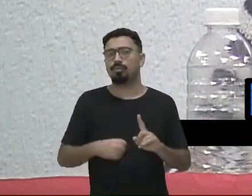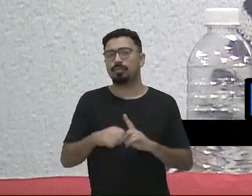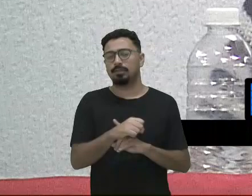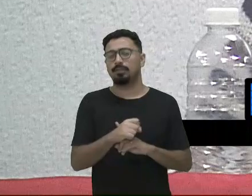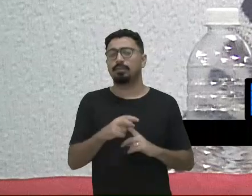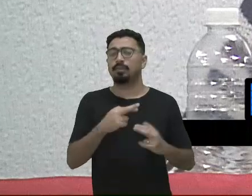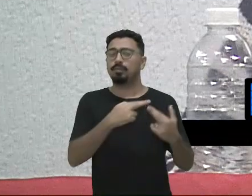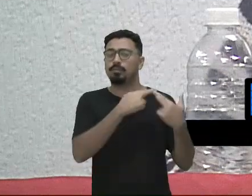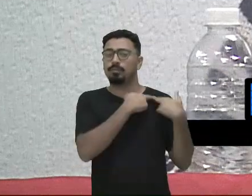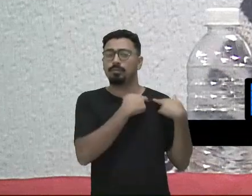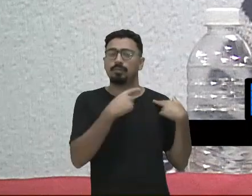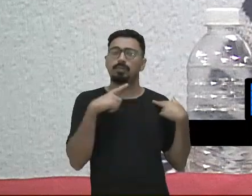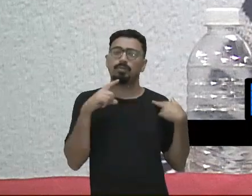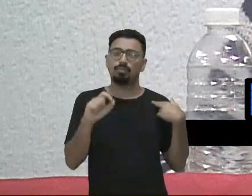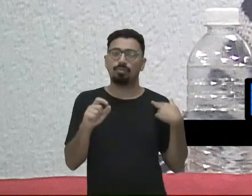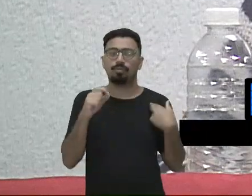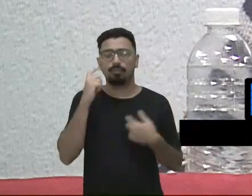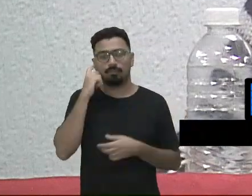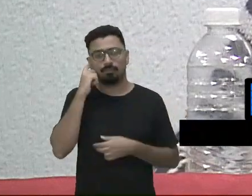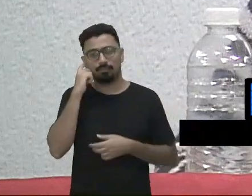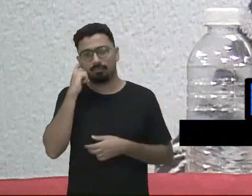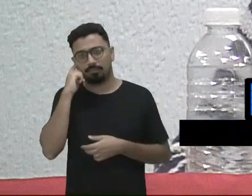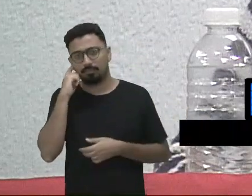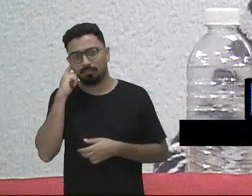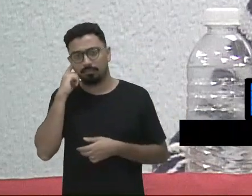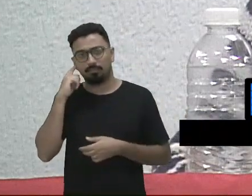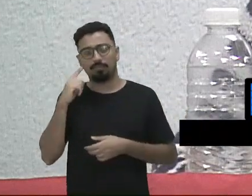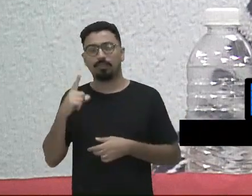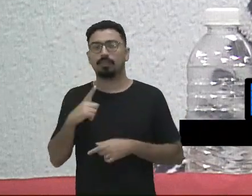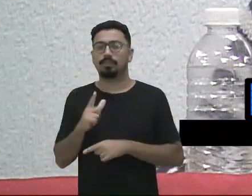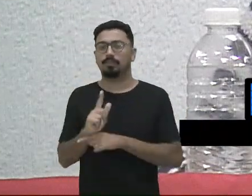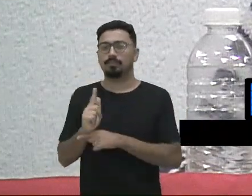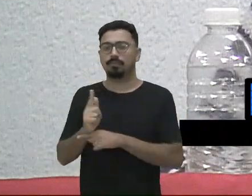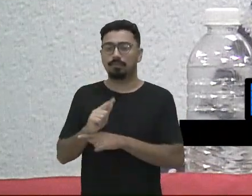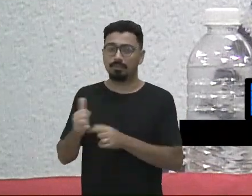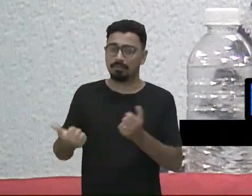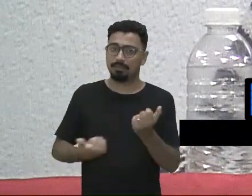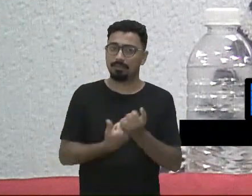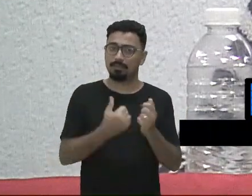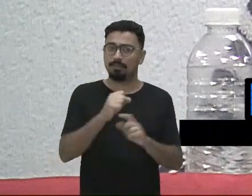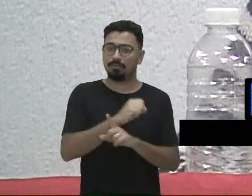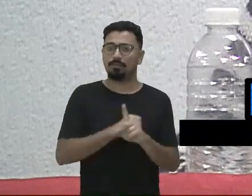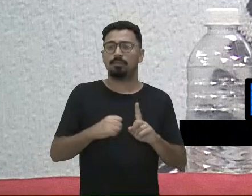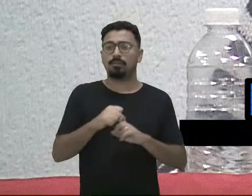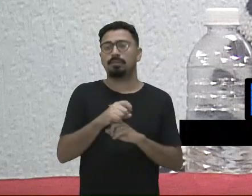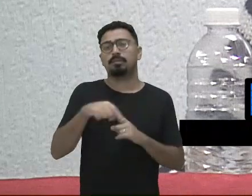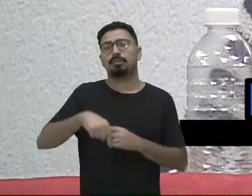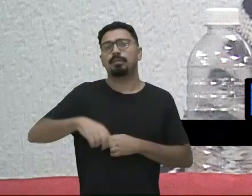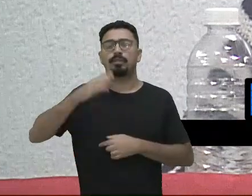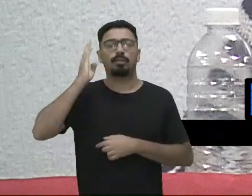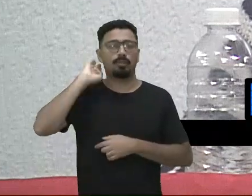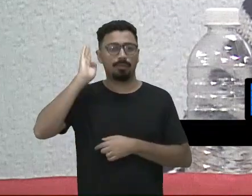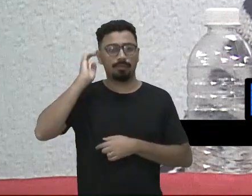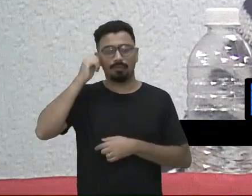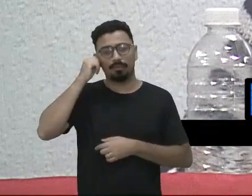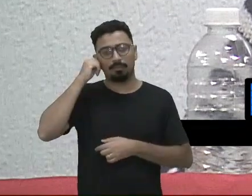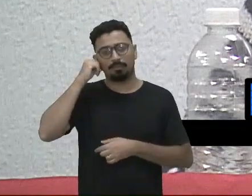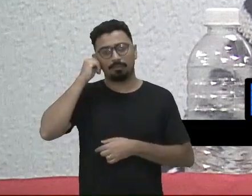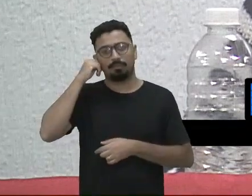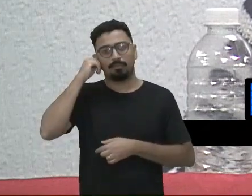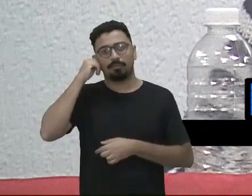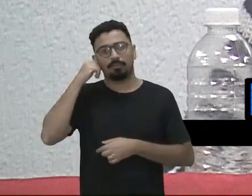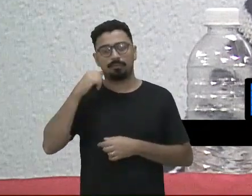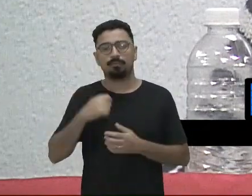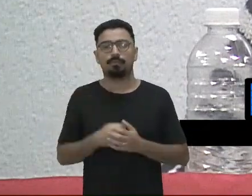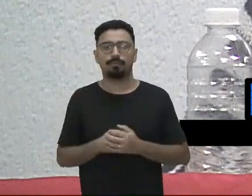é responsável por fazer a gestão da política de assistência social no município de Taubaté. Então, ele é o